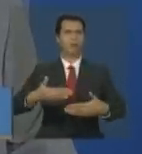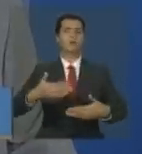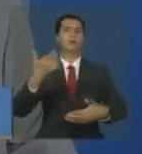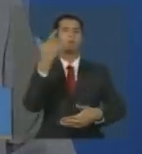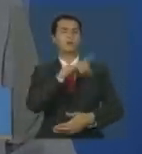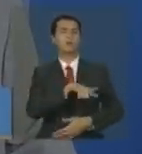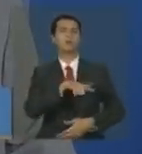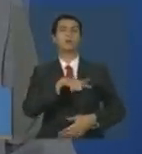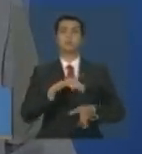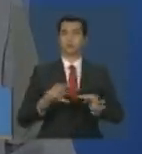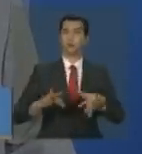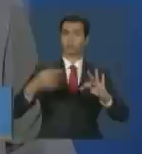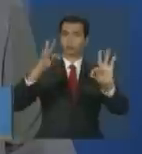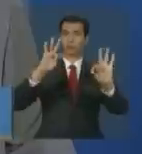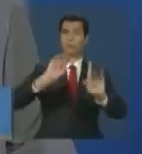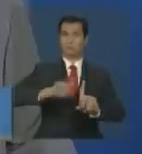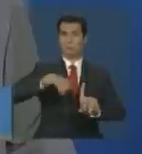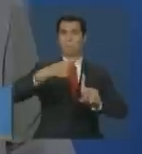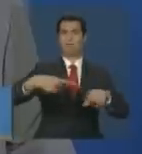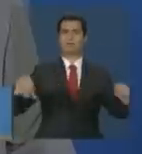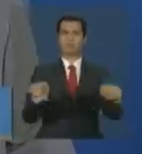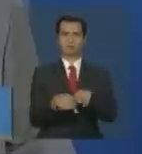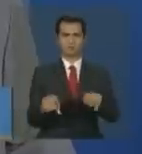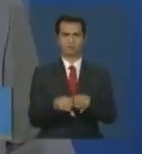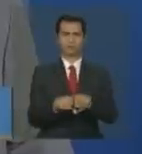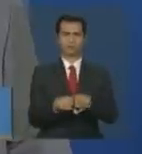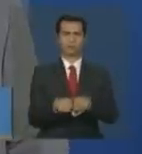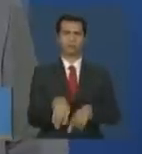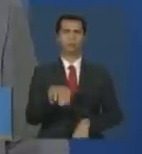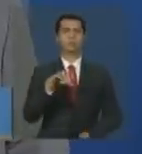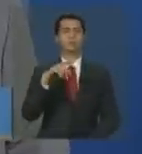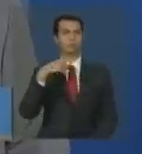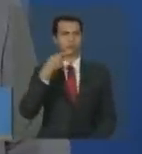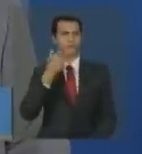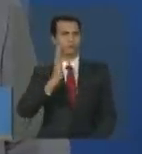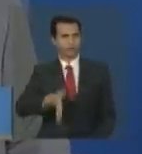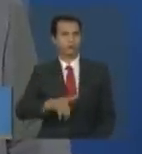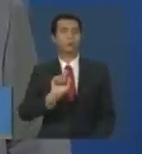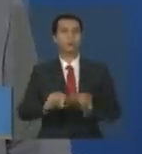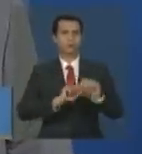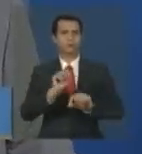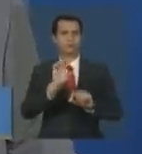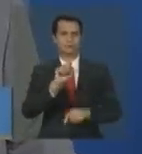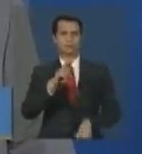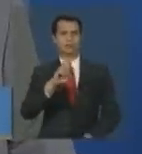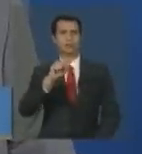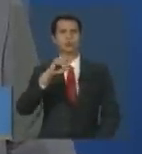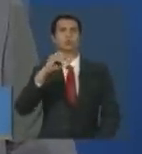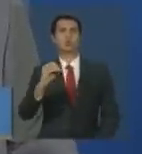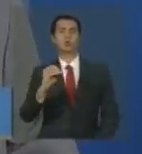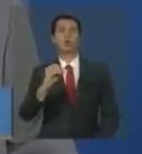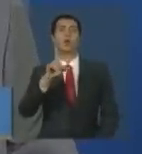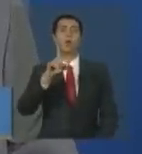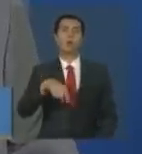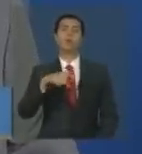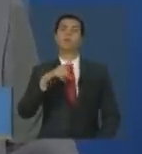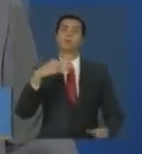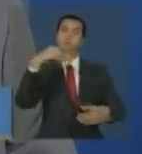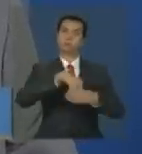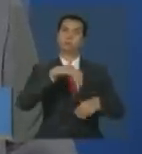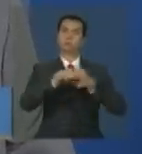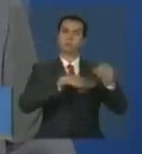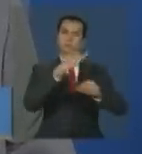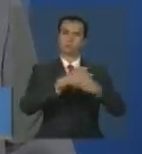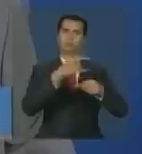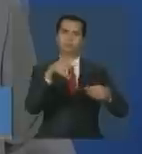Como eu falei, o censo é respondido por um questionário eletrônico. Mas a primeira coisa, a gente precisa ter a confiança, a certeza